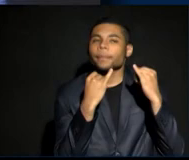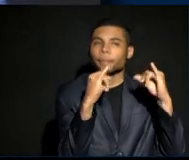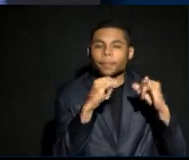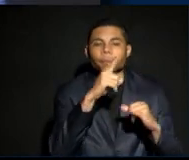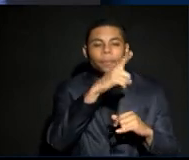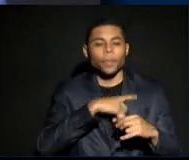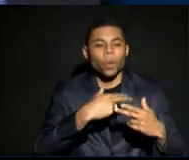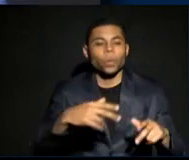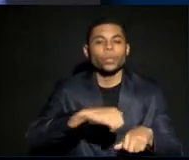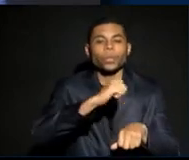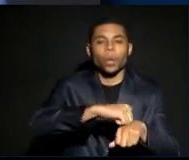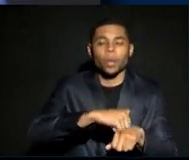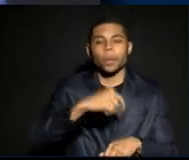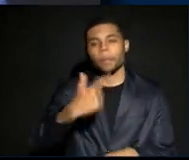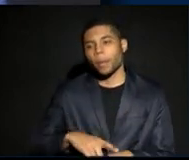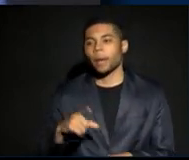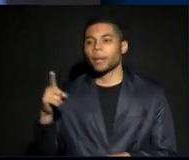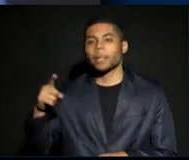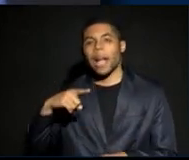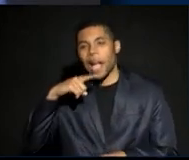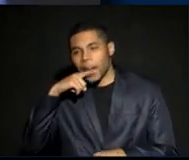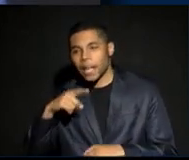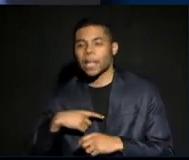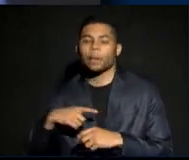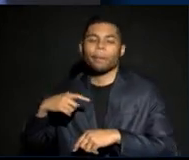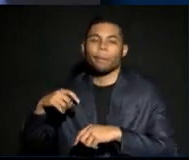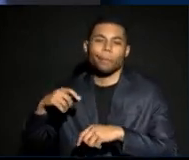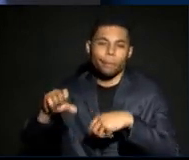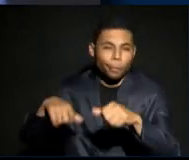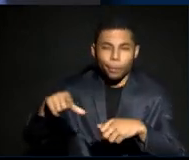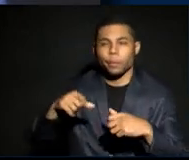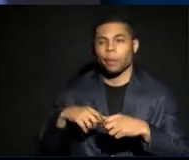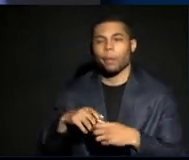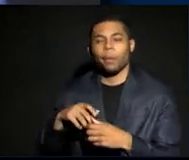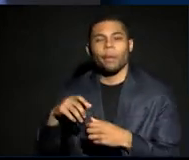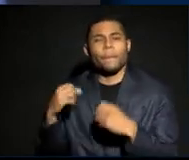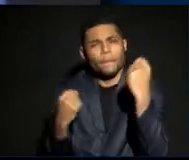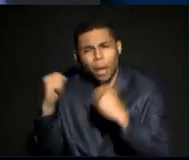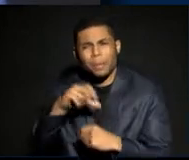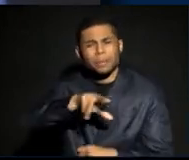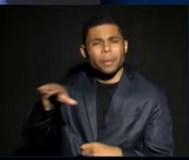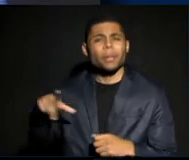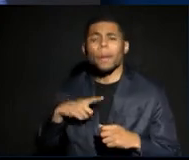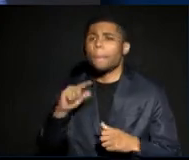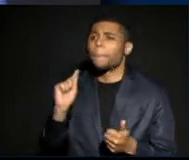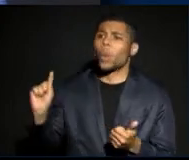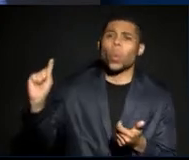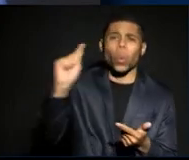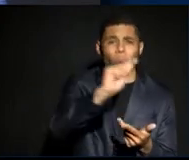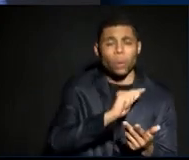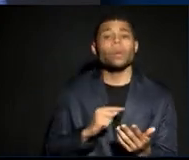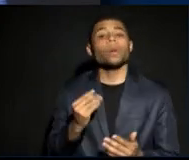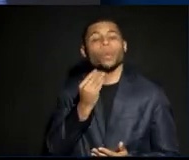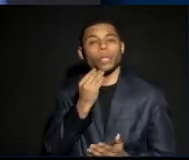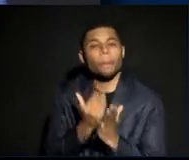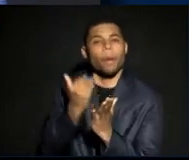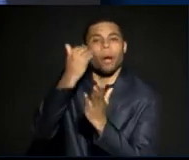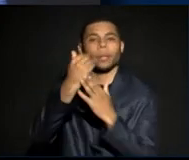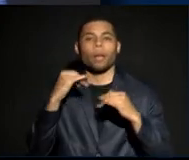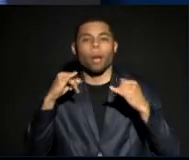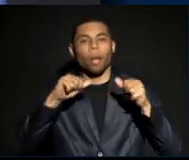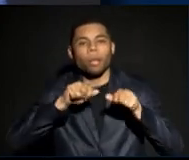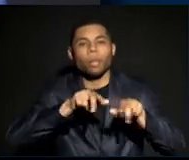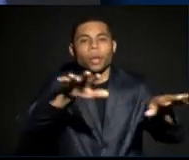resíduos sólidos a energia que vem a partir do ciclo da cana a energia fotovoltaica então a gente tem muito potencial para aumentar a oferta de energia